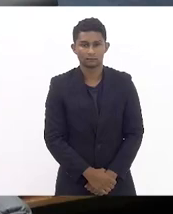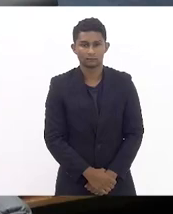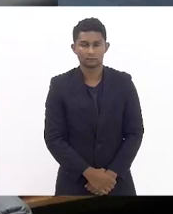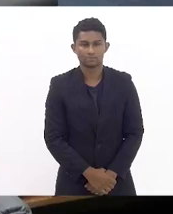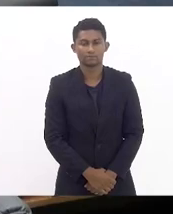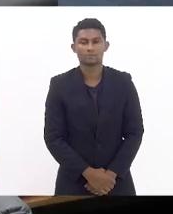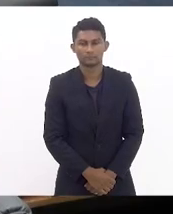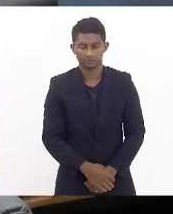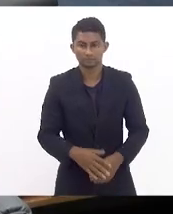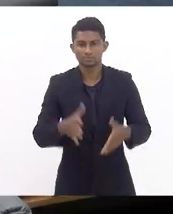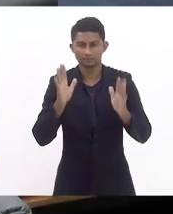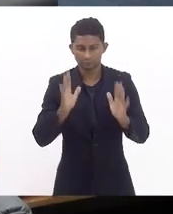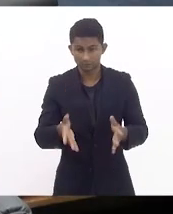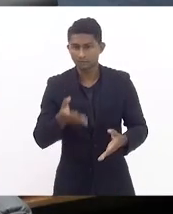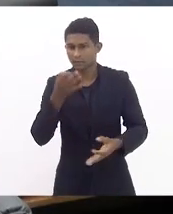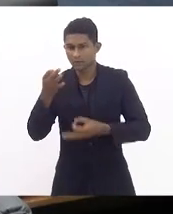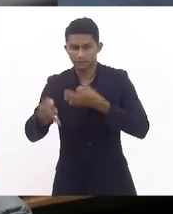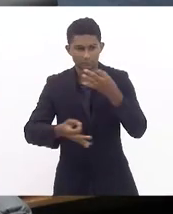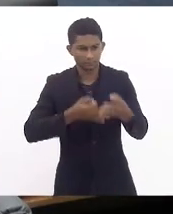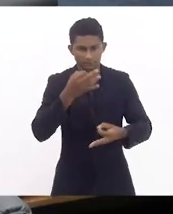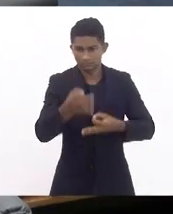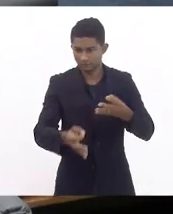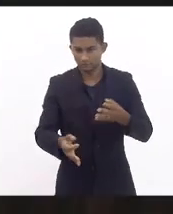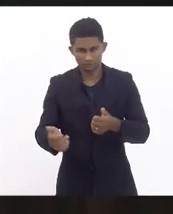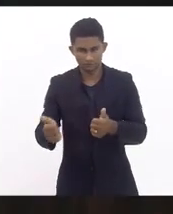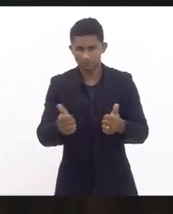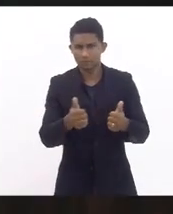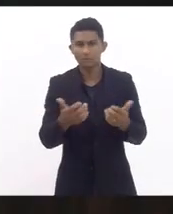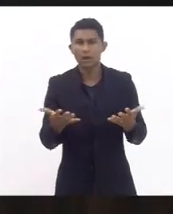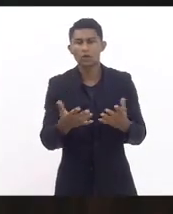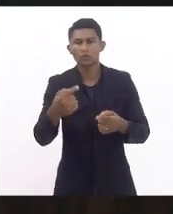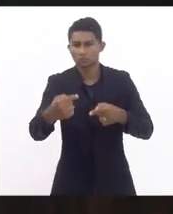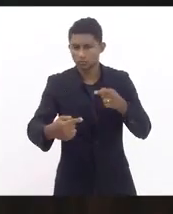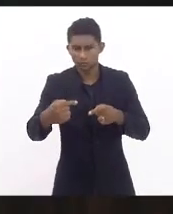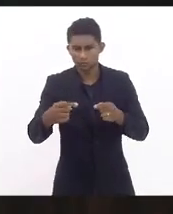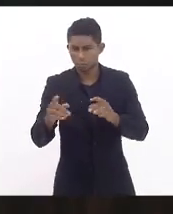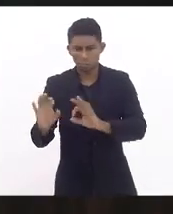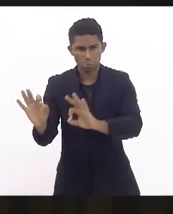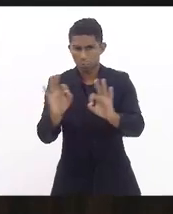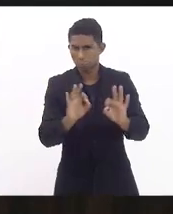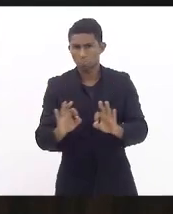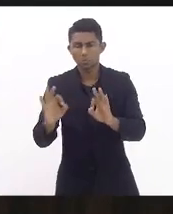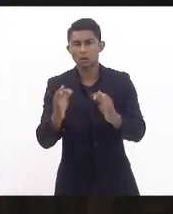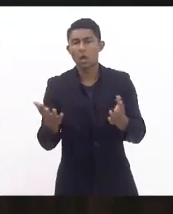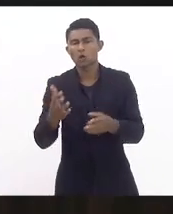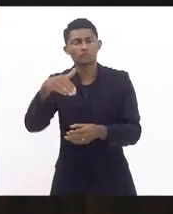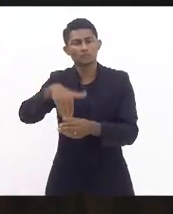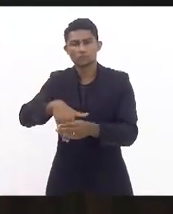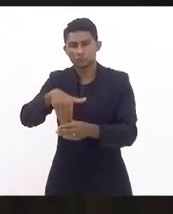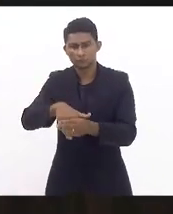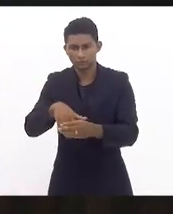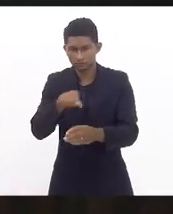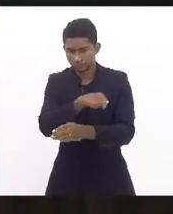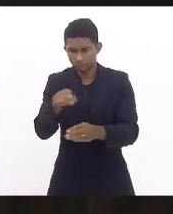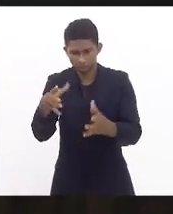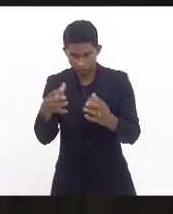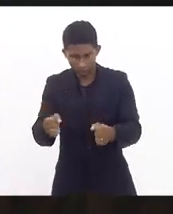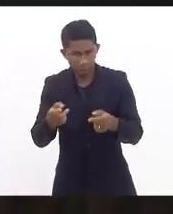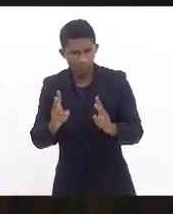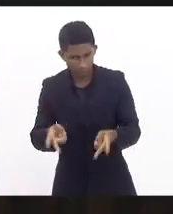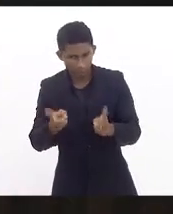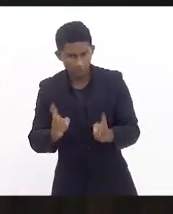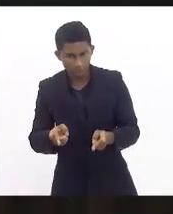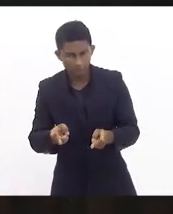Com os pareceres emitidos em discussão. Não havendo quem queira discutir, encerrada a discussão em votação. Senhores que aprovam,